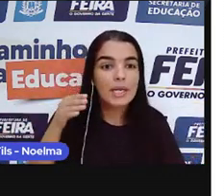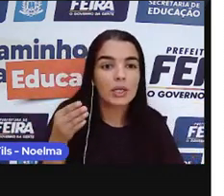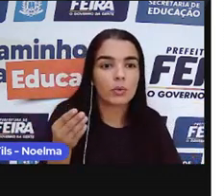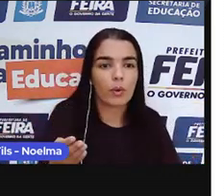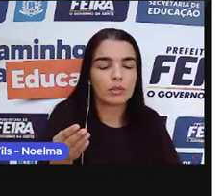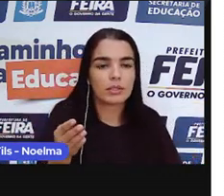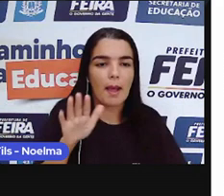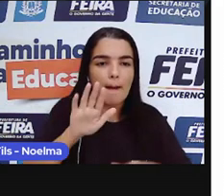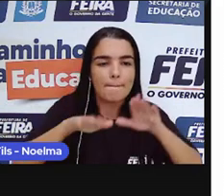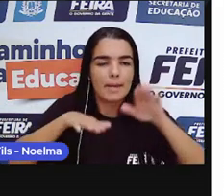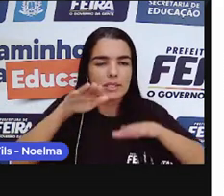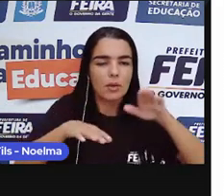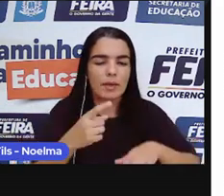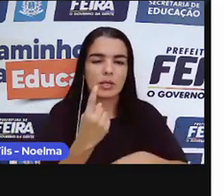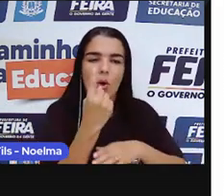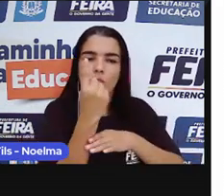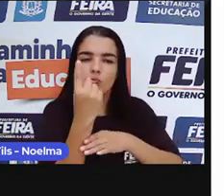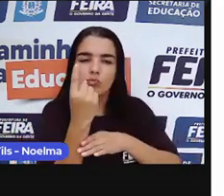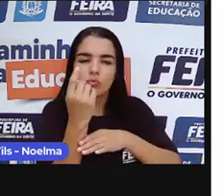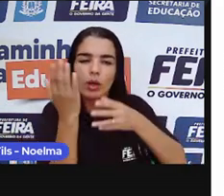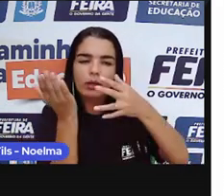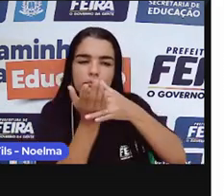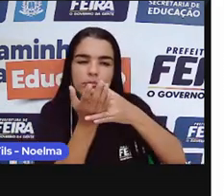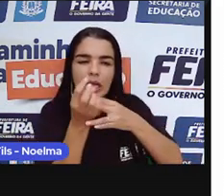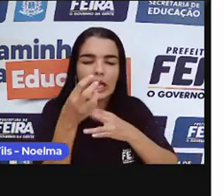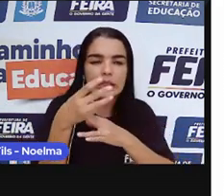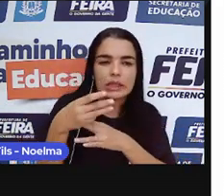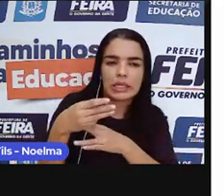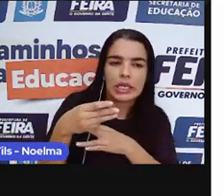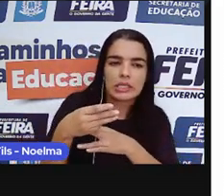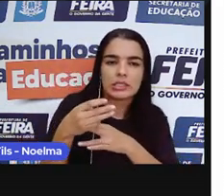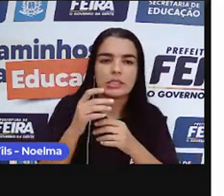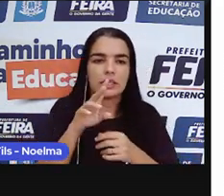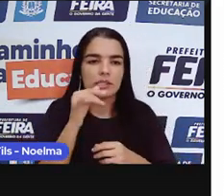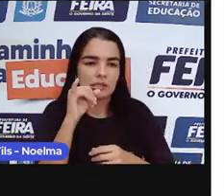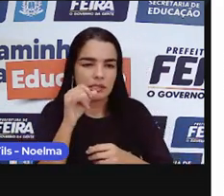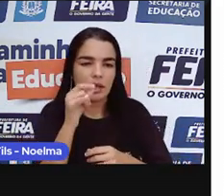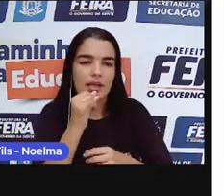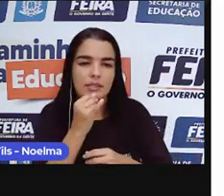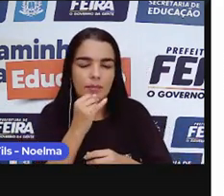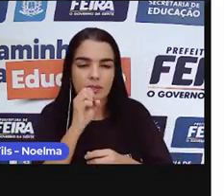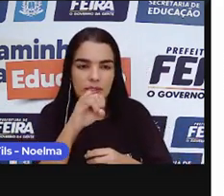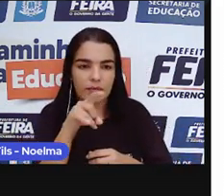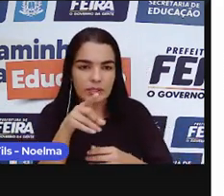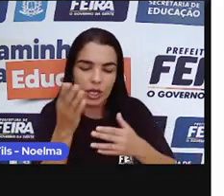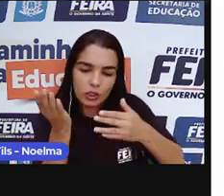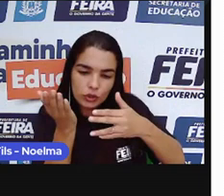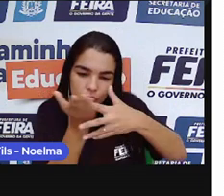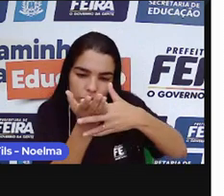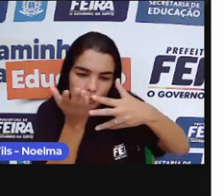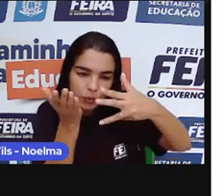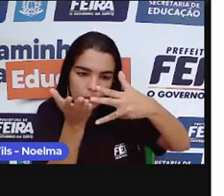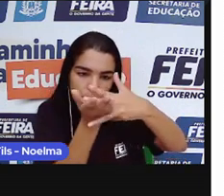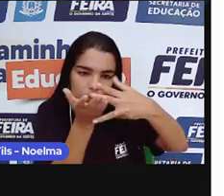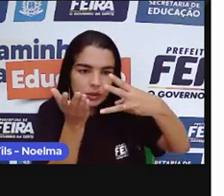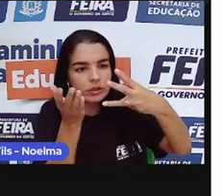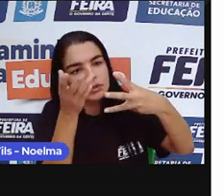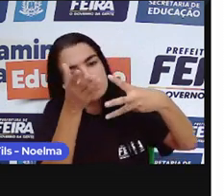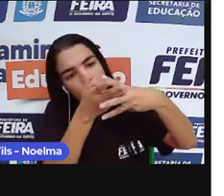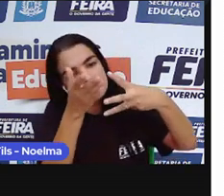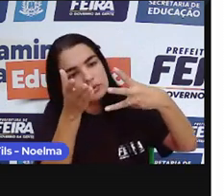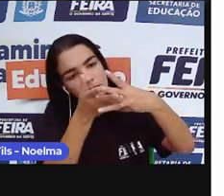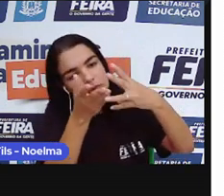terço da área total do país, né? Ou seja, se você dividir o Brasil em 3 partes. Uma dessas